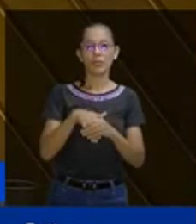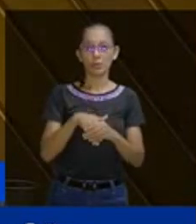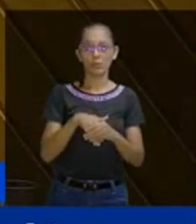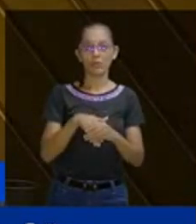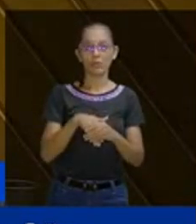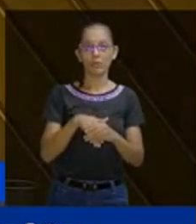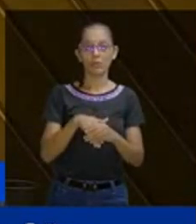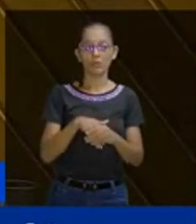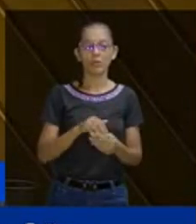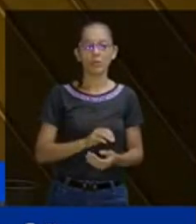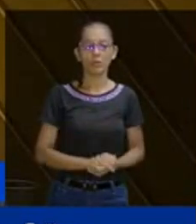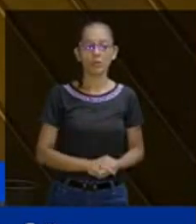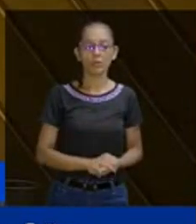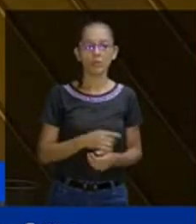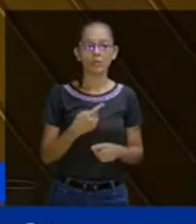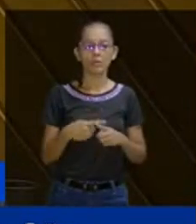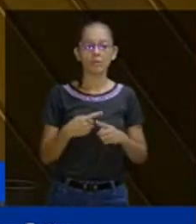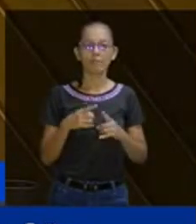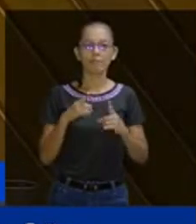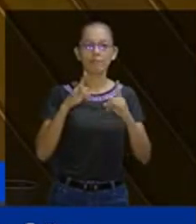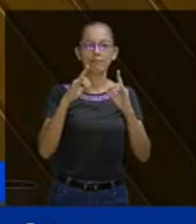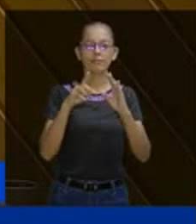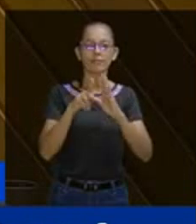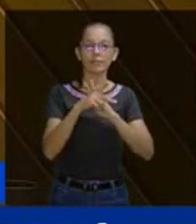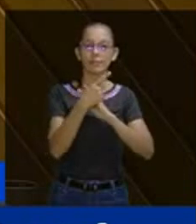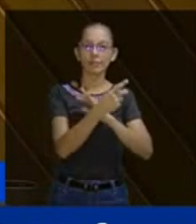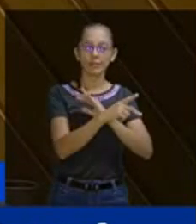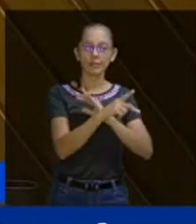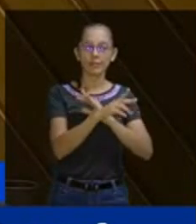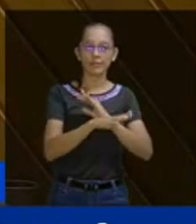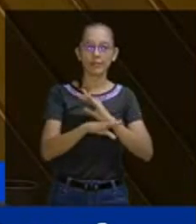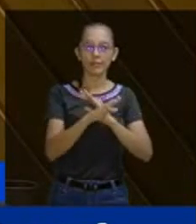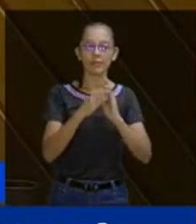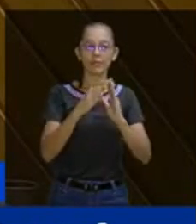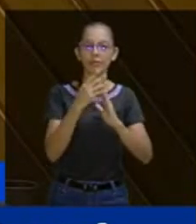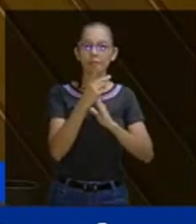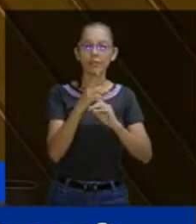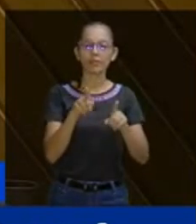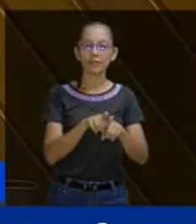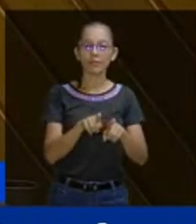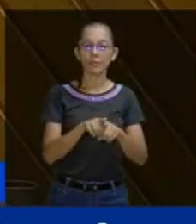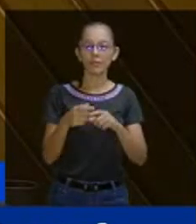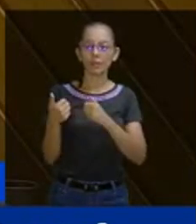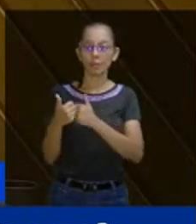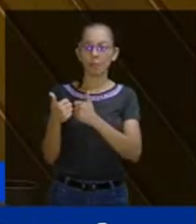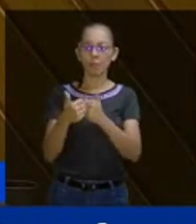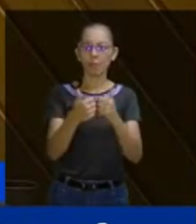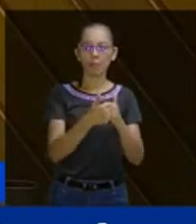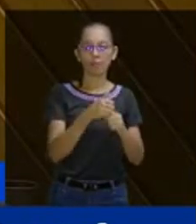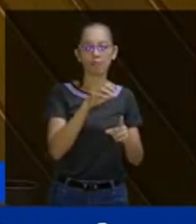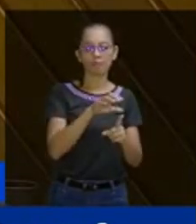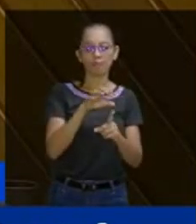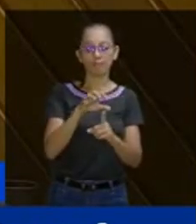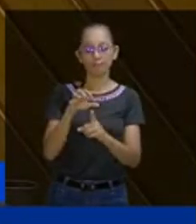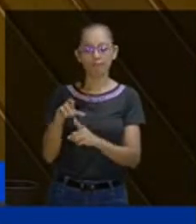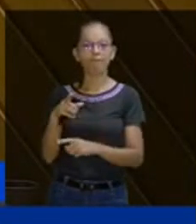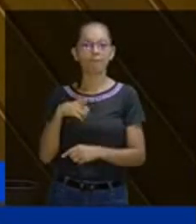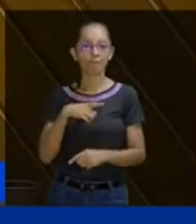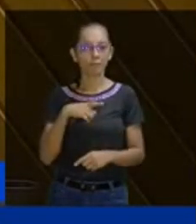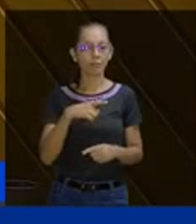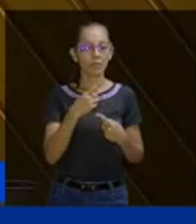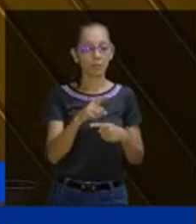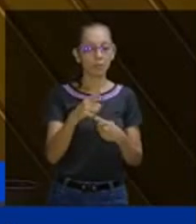apartamento que vivem. Ressaltou que não há registro de boletins de ocorrência específicos sobre o tema, ante o medo